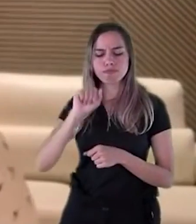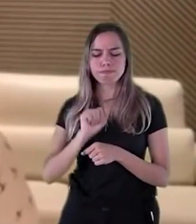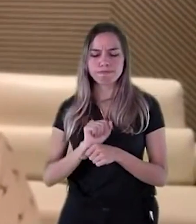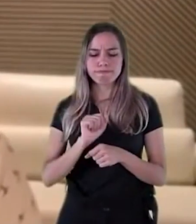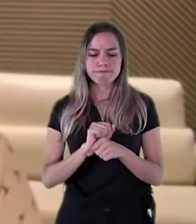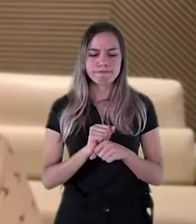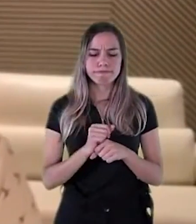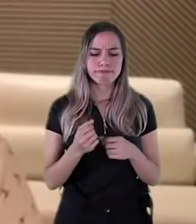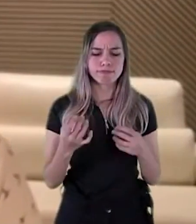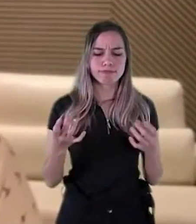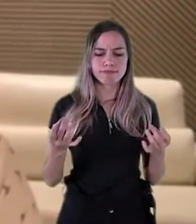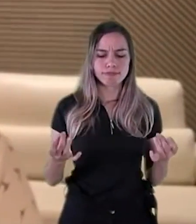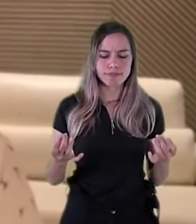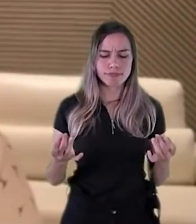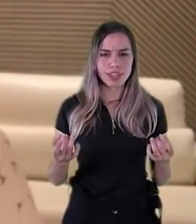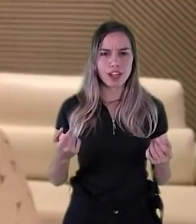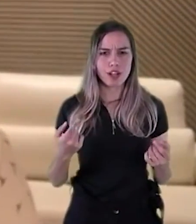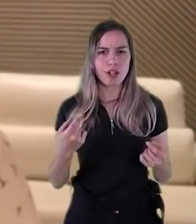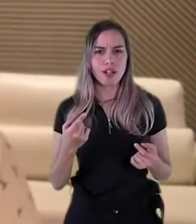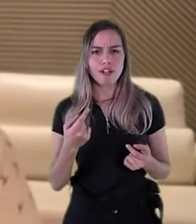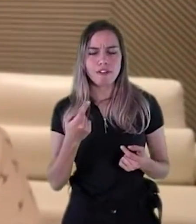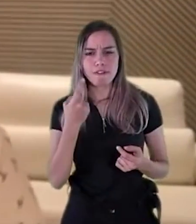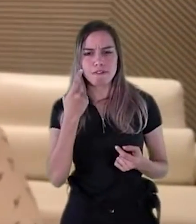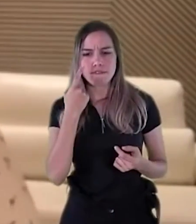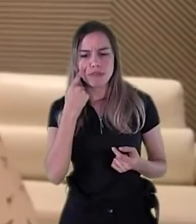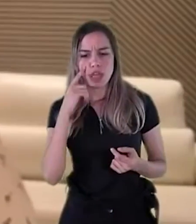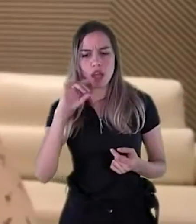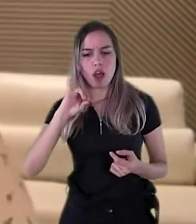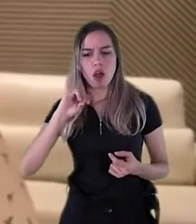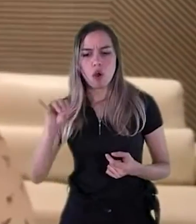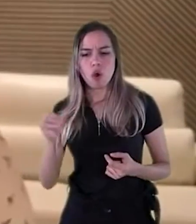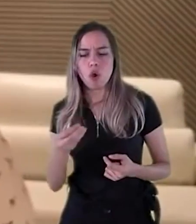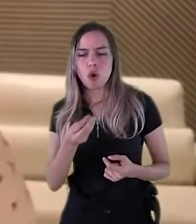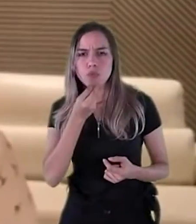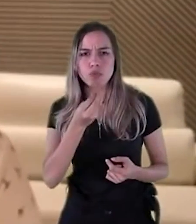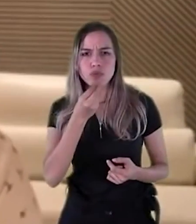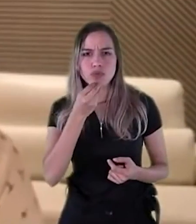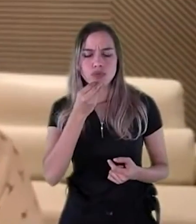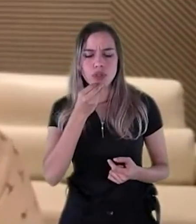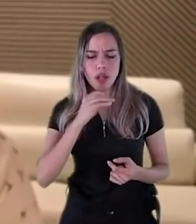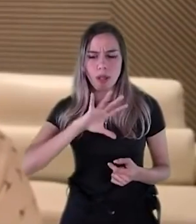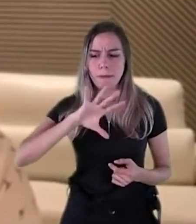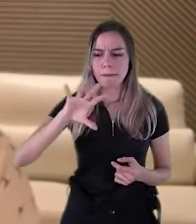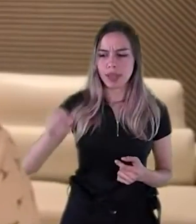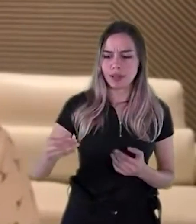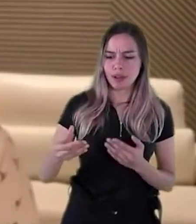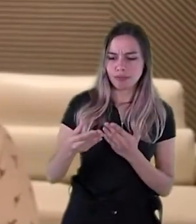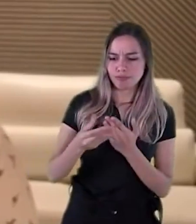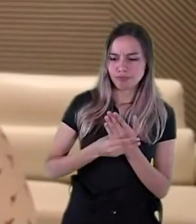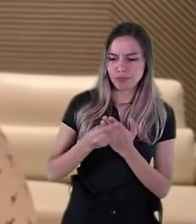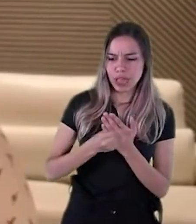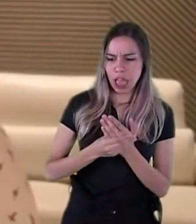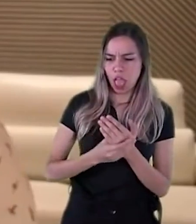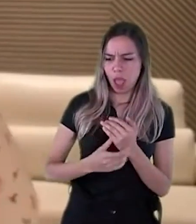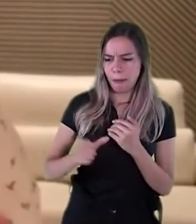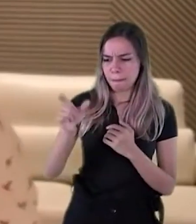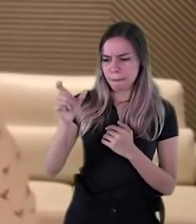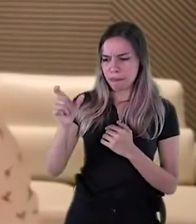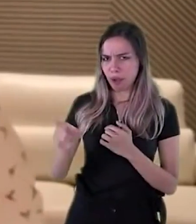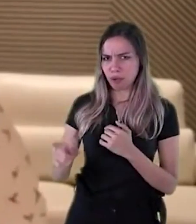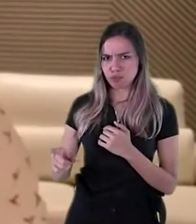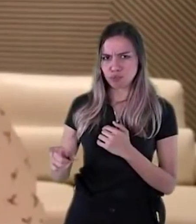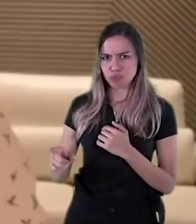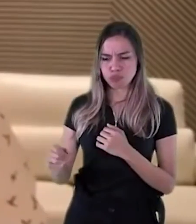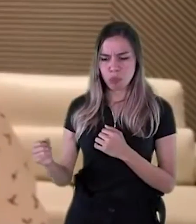a oportunidade que eu tenho de pegar um livro de alguém que eu sei que foi maior que eu do ponto de